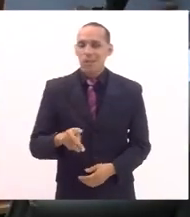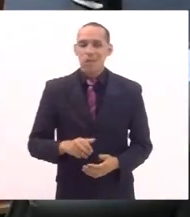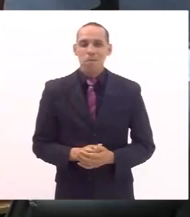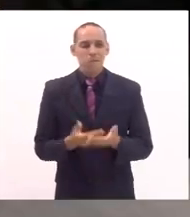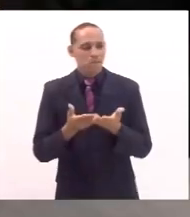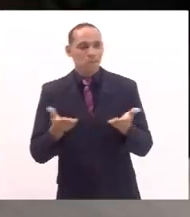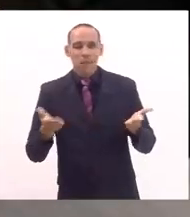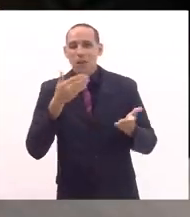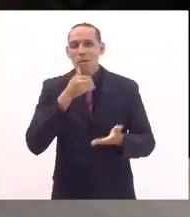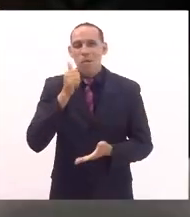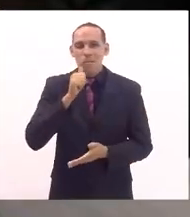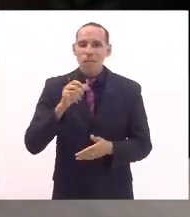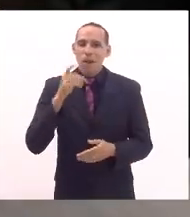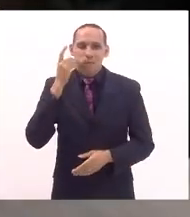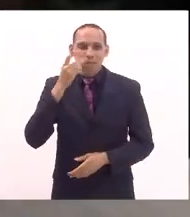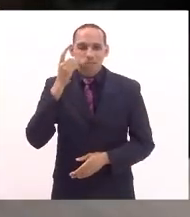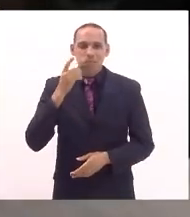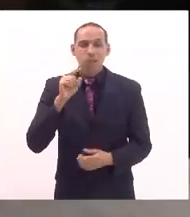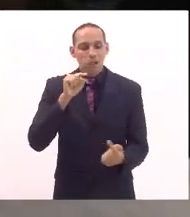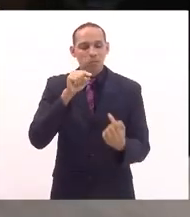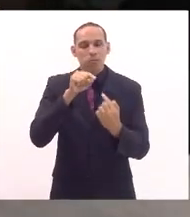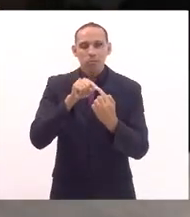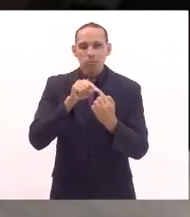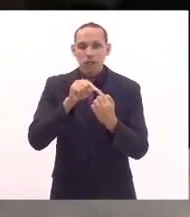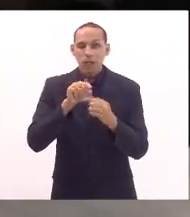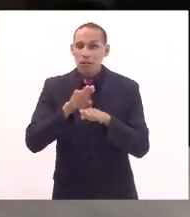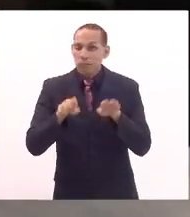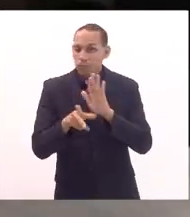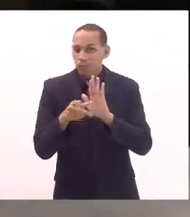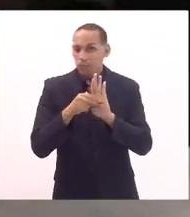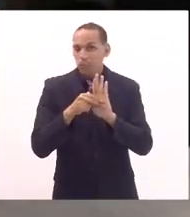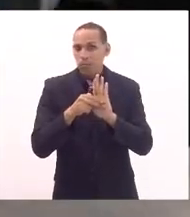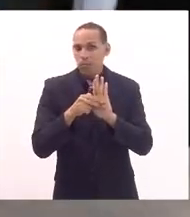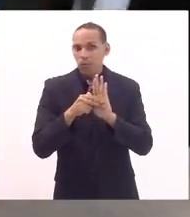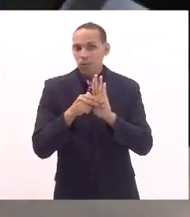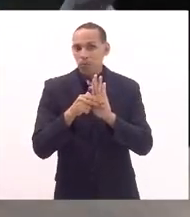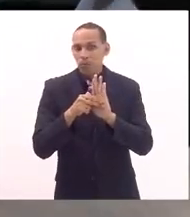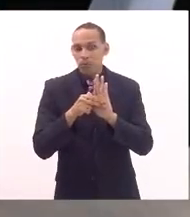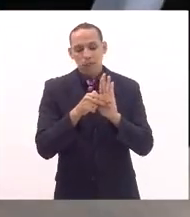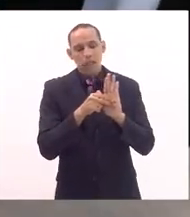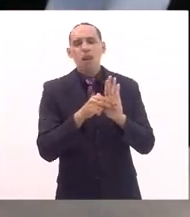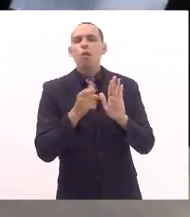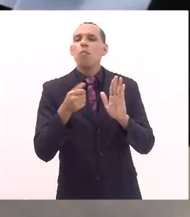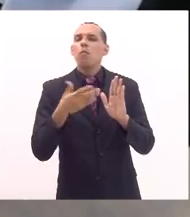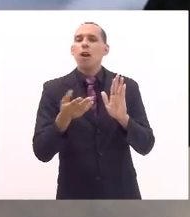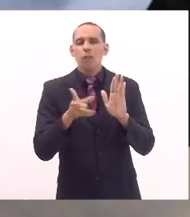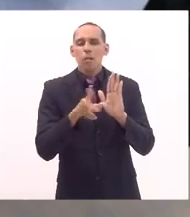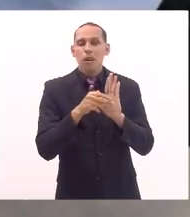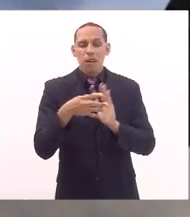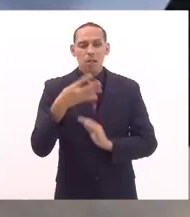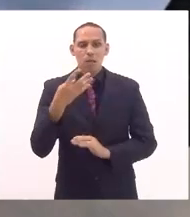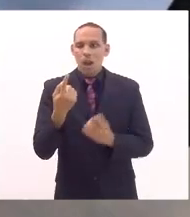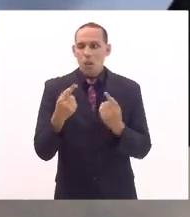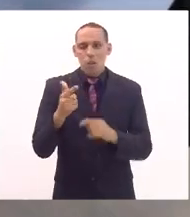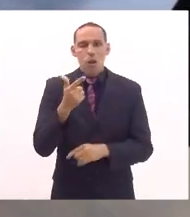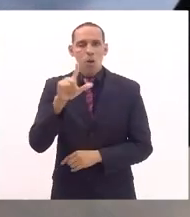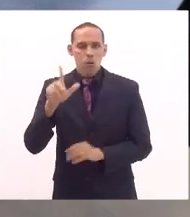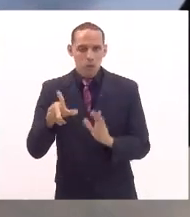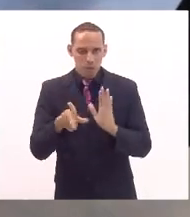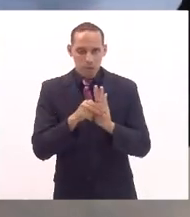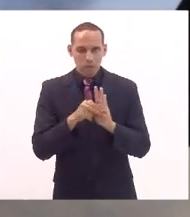as dos deputados deputados o parecer favorável com subemenda à emenda quatro contrárias de mais e